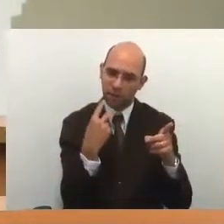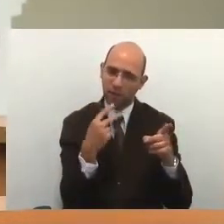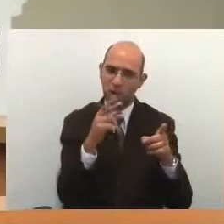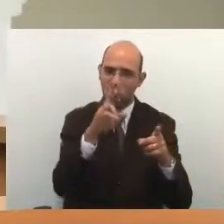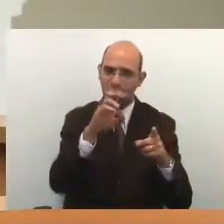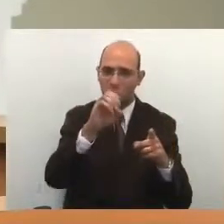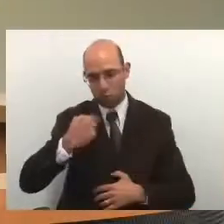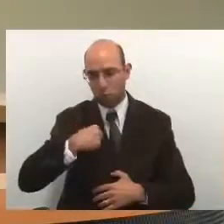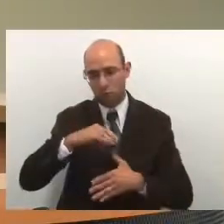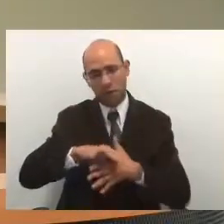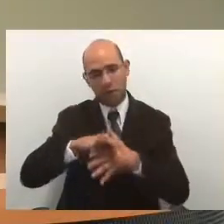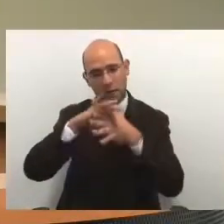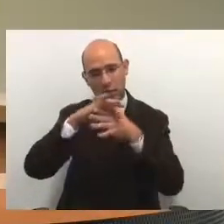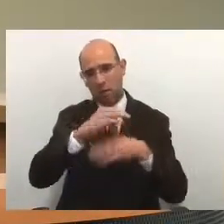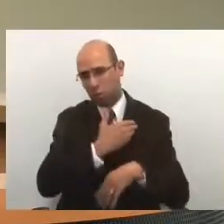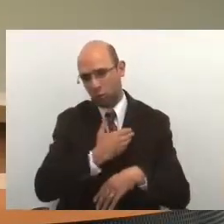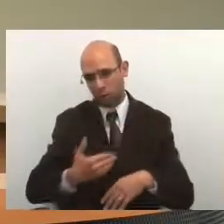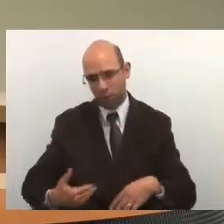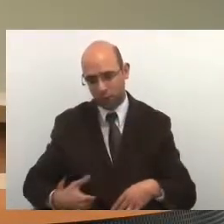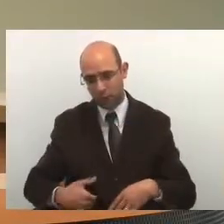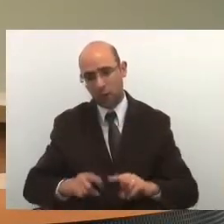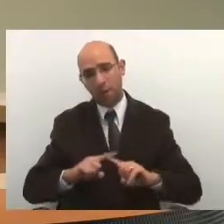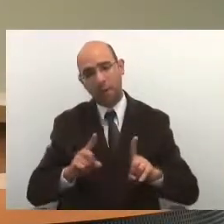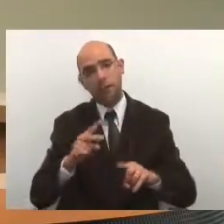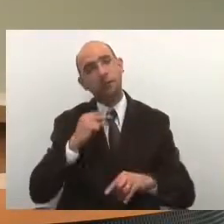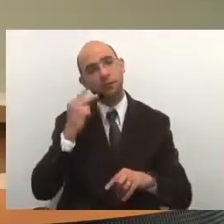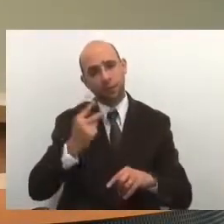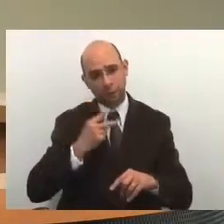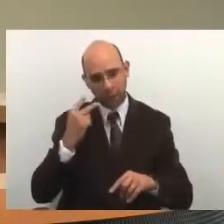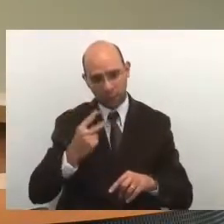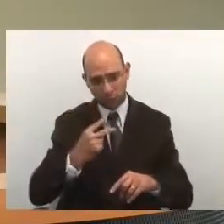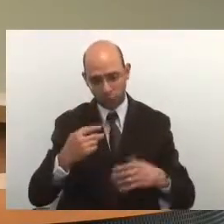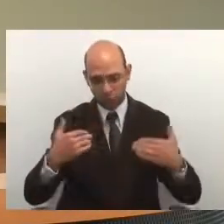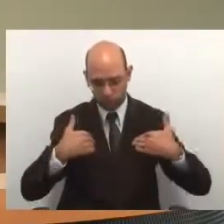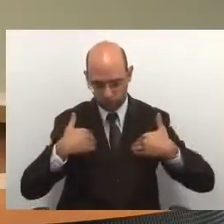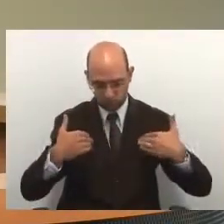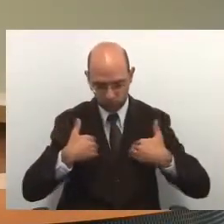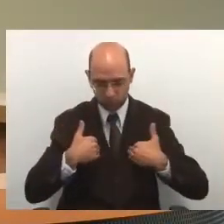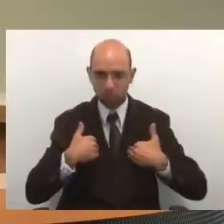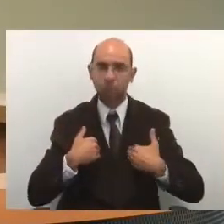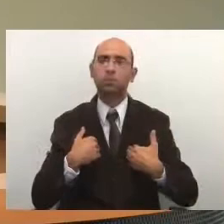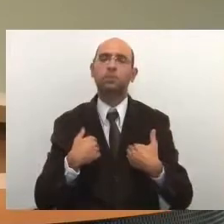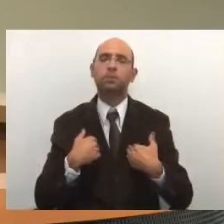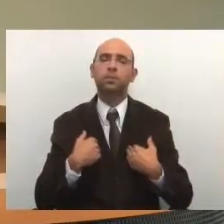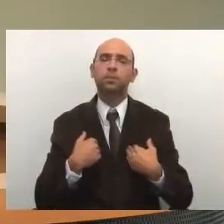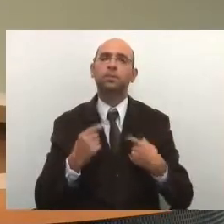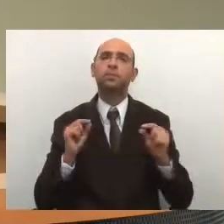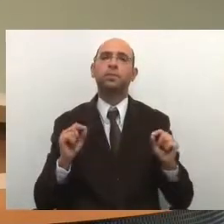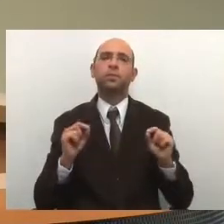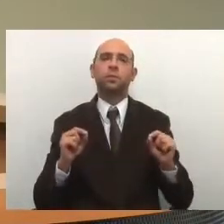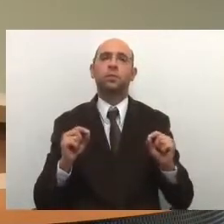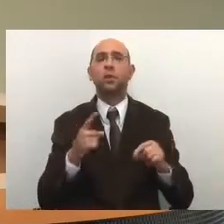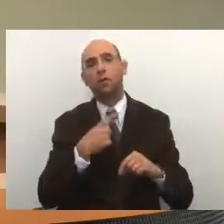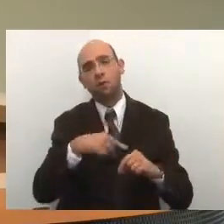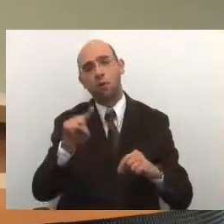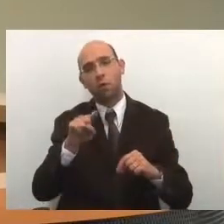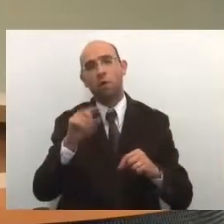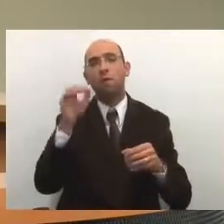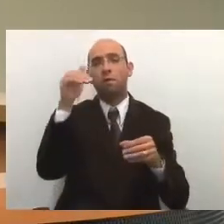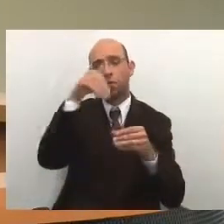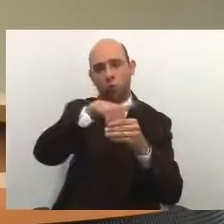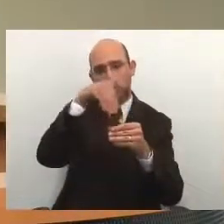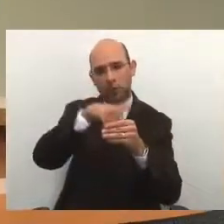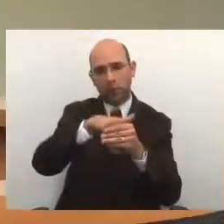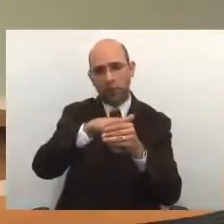do projeto do Tucano. Enquanto vereador, vereador Samuel Vasconcelos, vou votar pela derrubada do